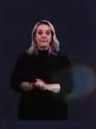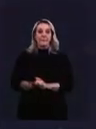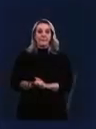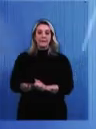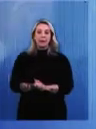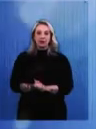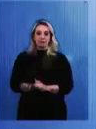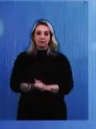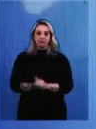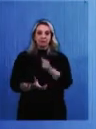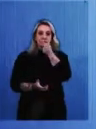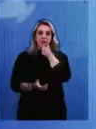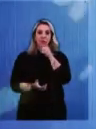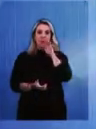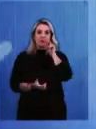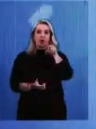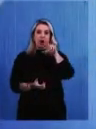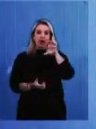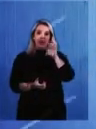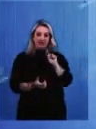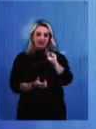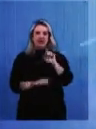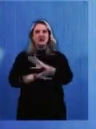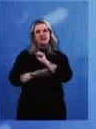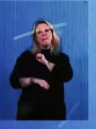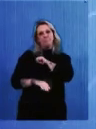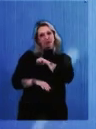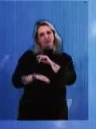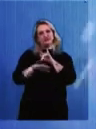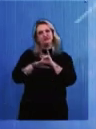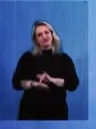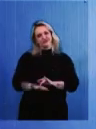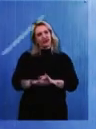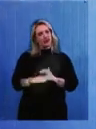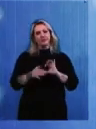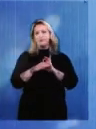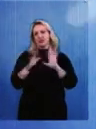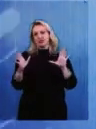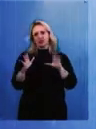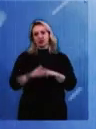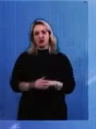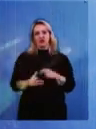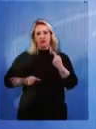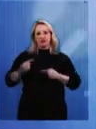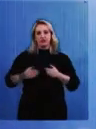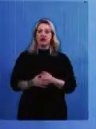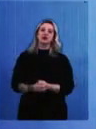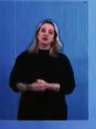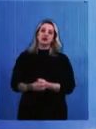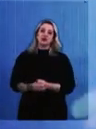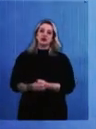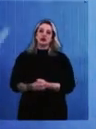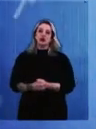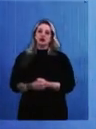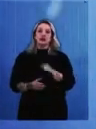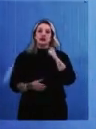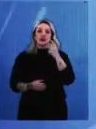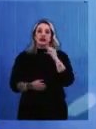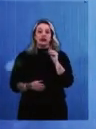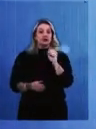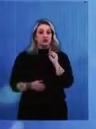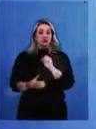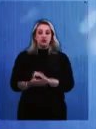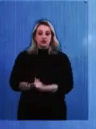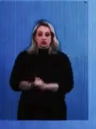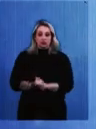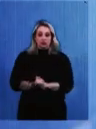Bolis. Por favor, sem apelidos, novamente. Apelidos pejorativos não são permitidos no debate. Para o candidato Boulos, o senhor tem 30